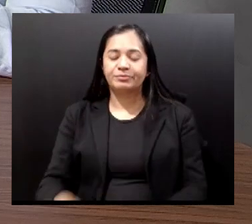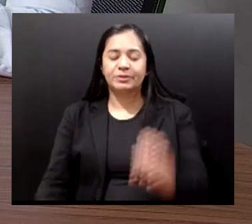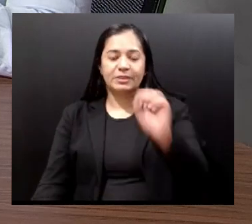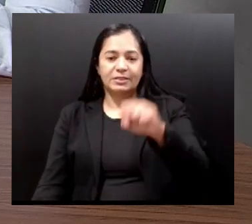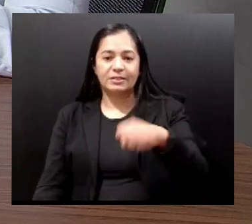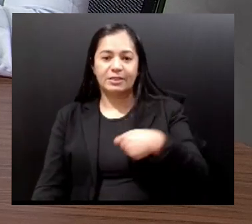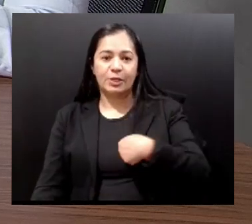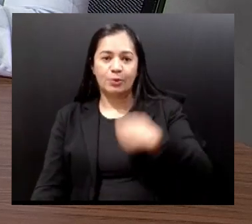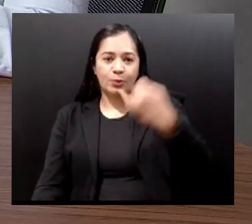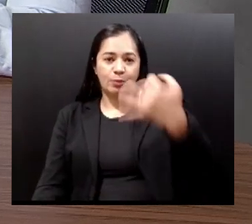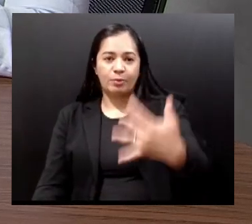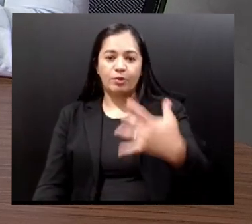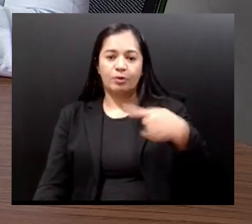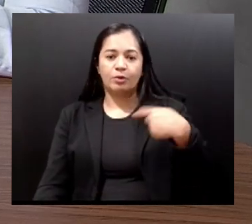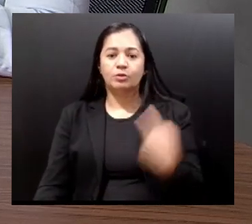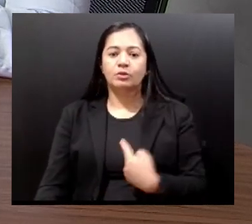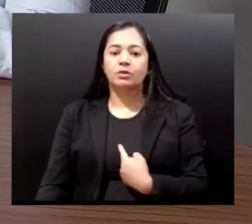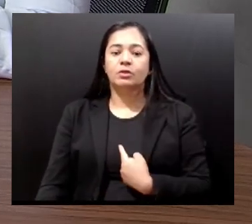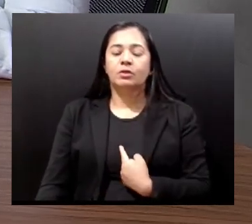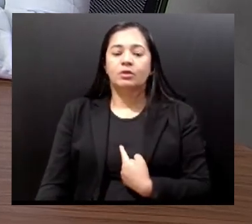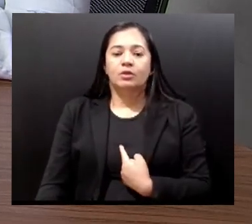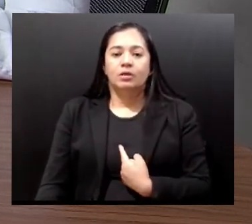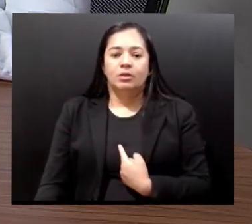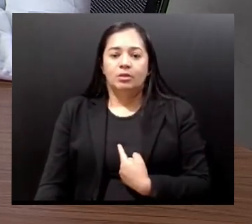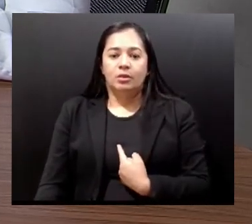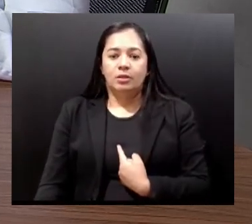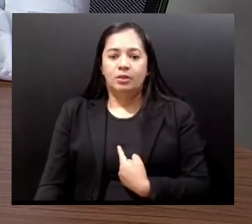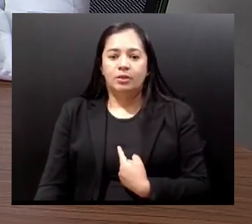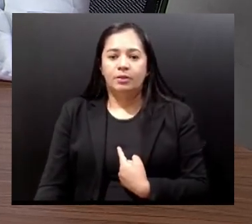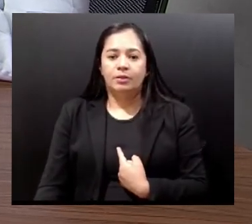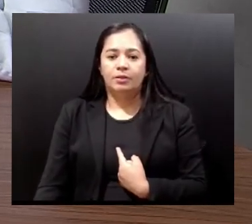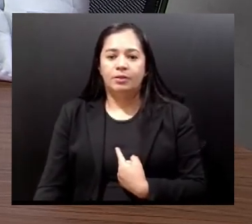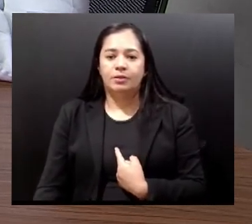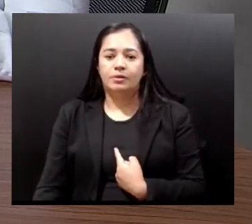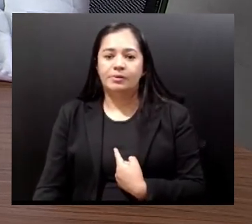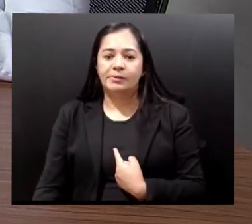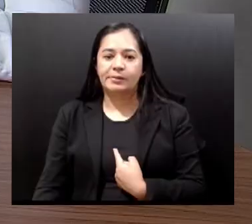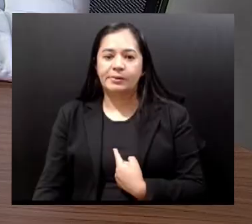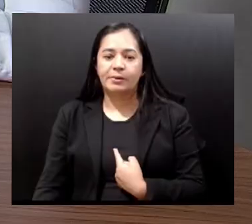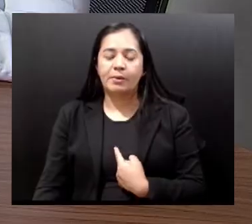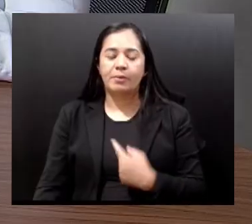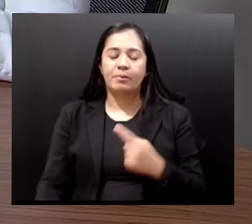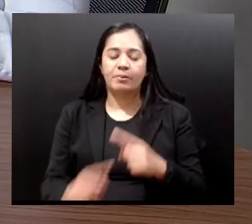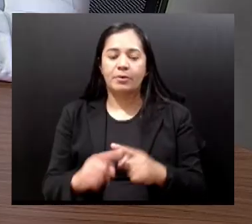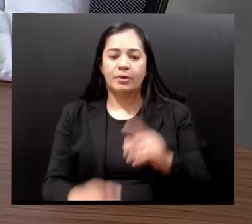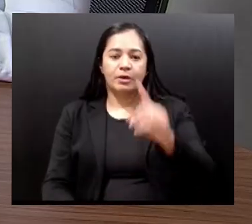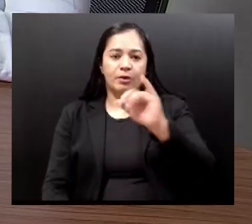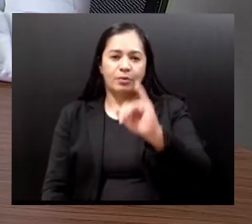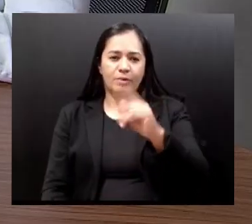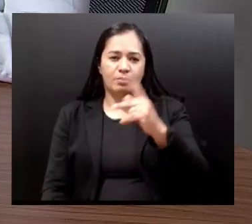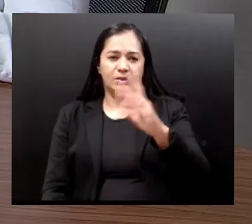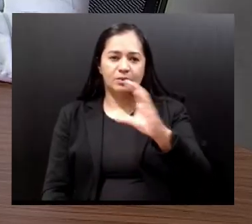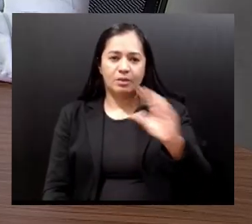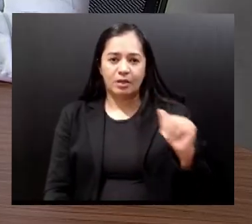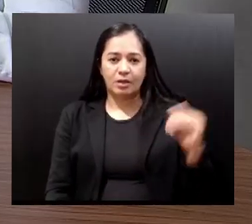gente, e é o IPCA por quê? Porque ele mede a inflação. Só acho que é importante a gente dizer aqui para os